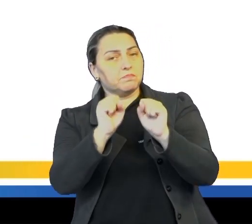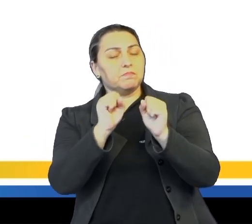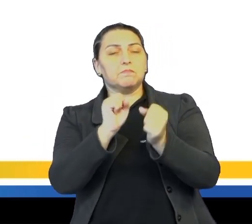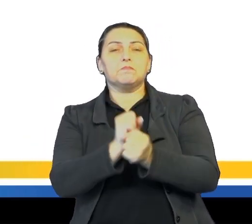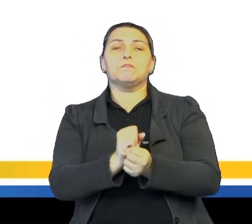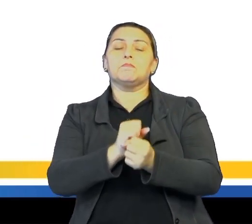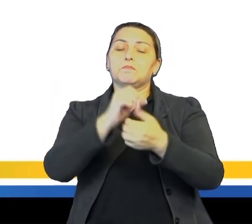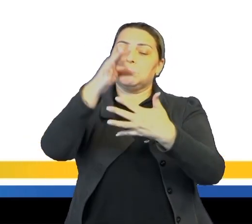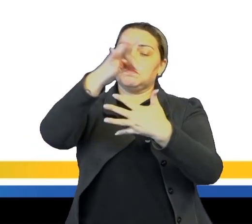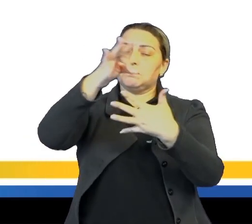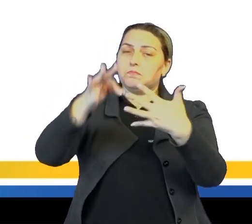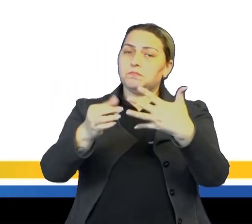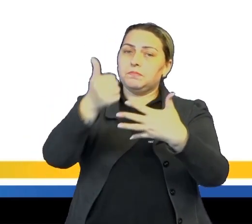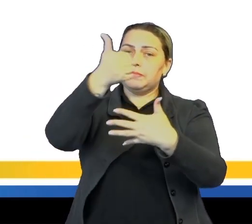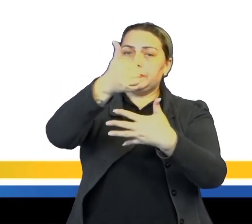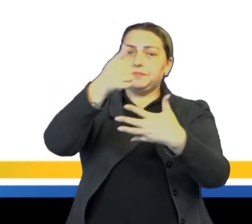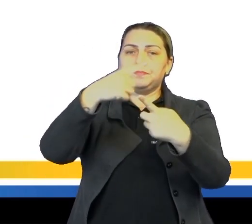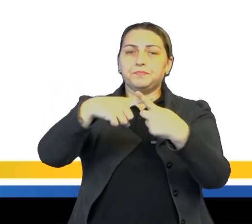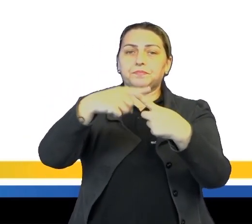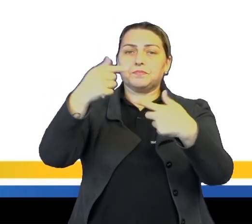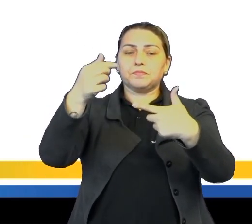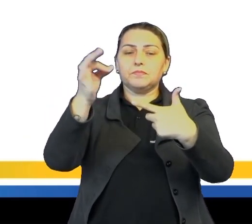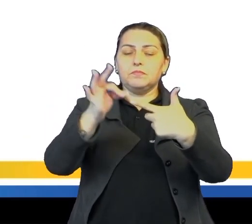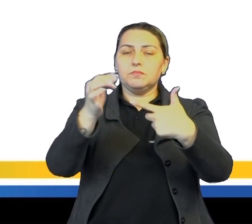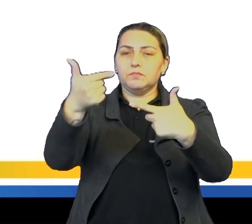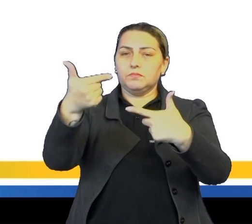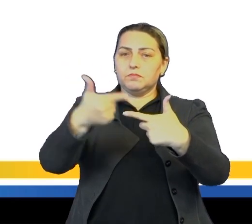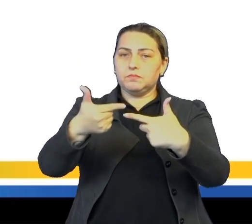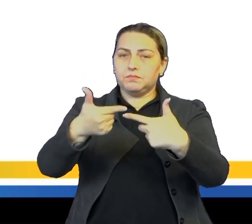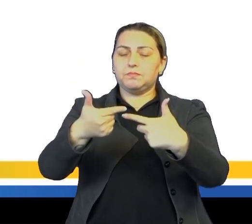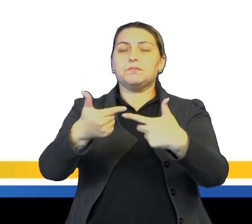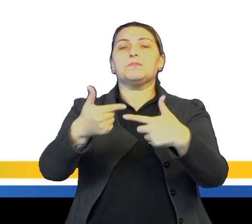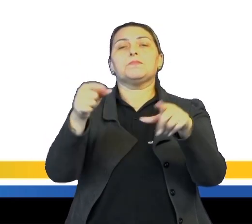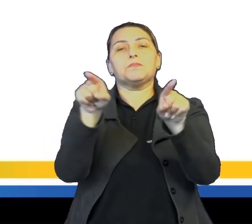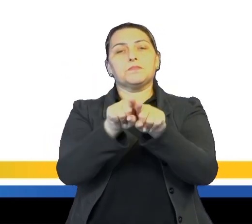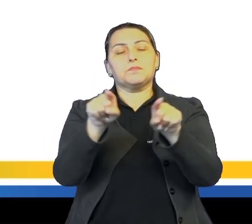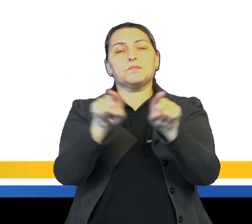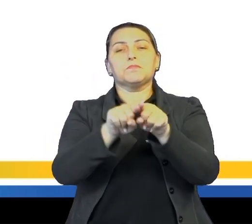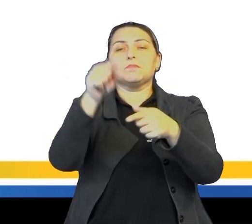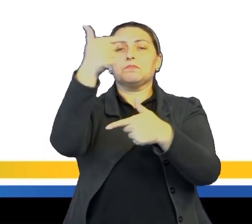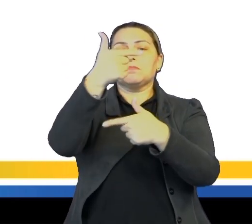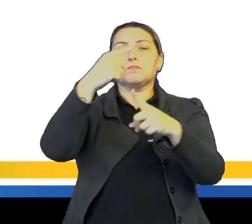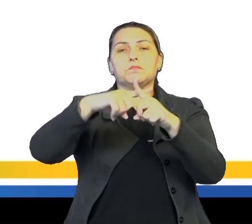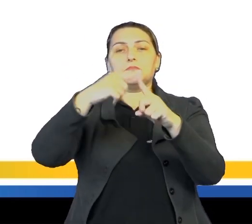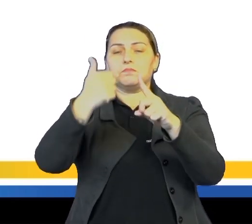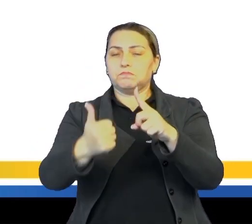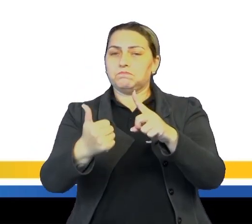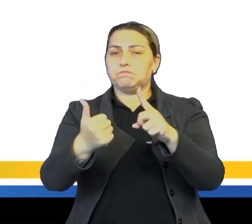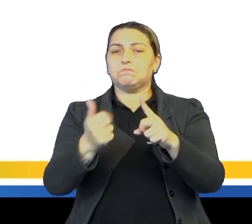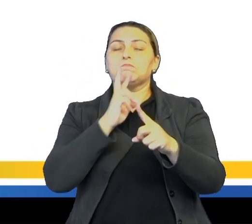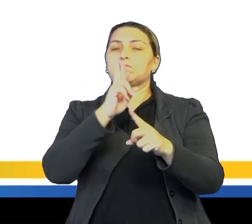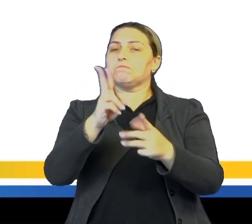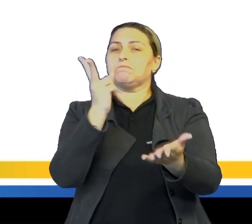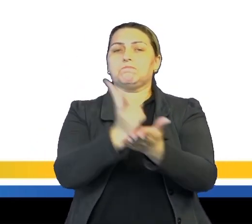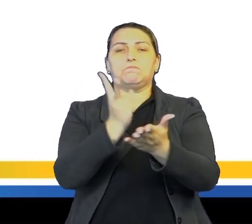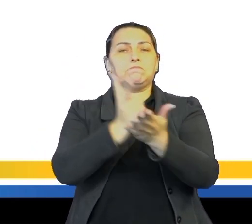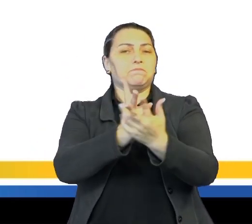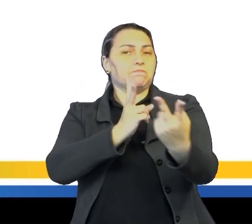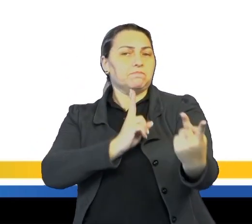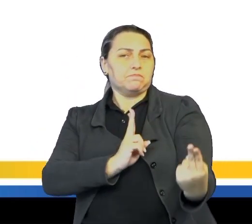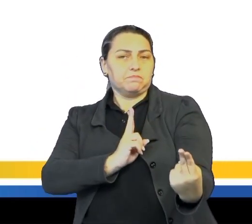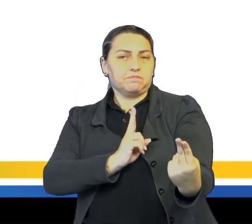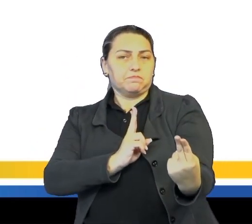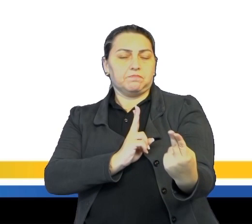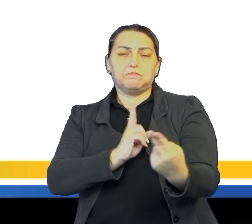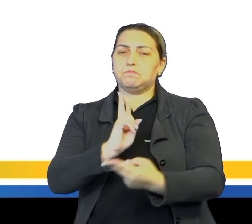o elemento um mais o elemento 2 como você pode colocar o elemento 2 mais o elemento um que o resultado vai dar no